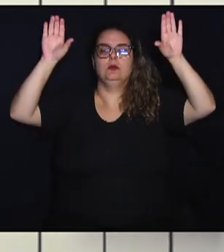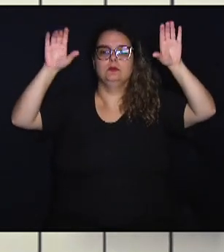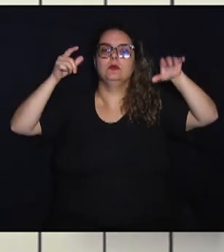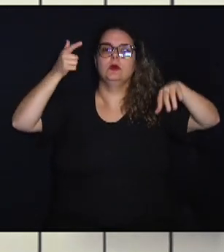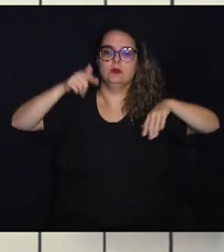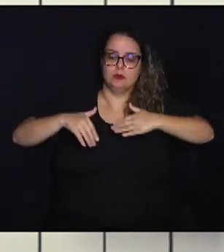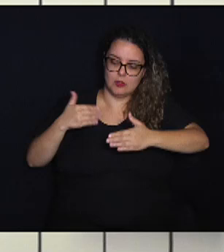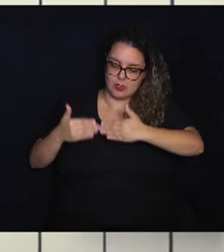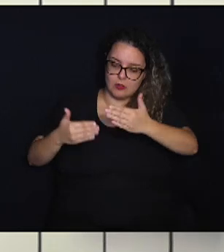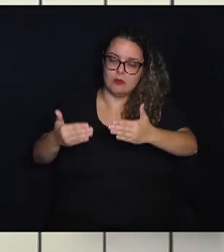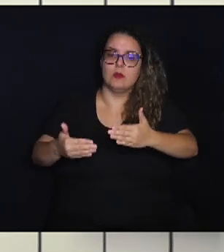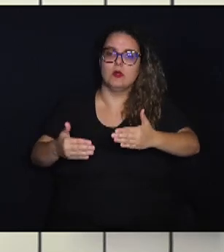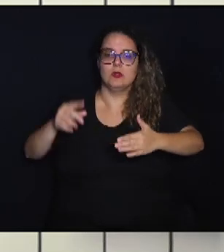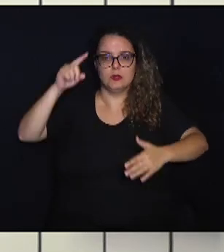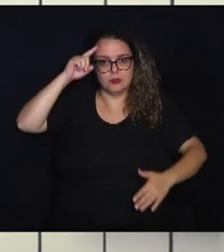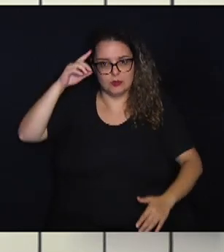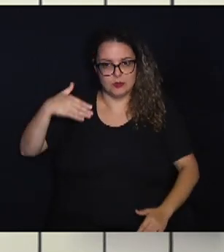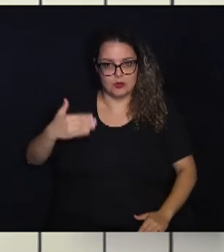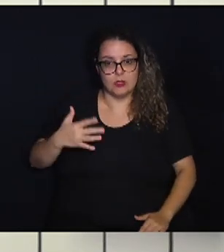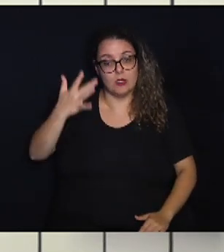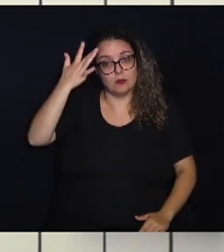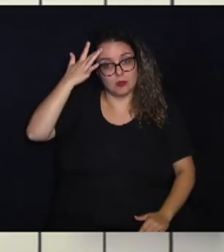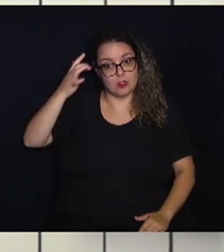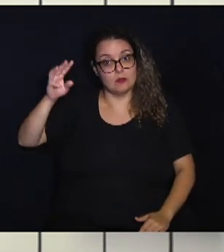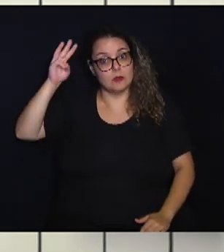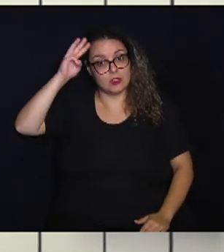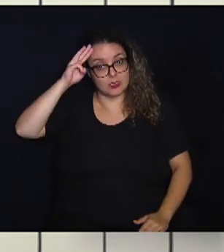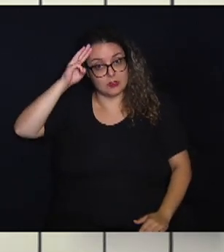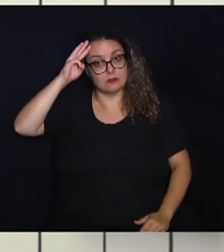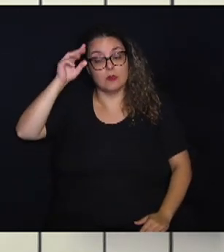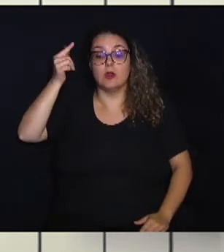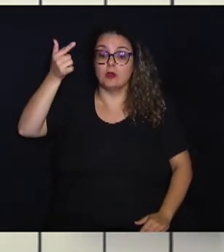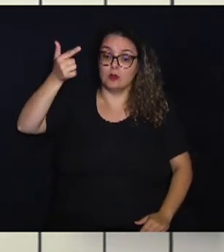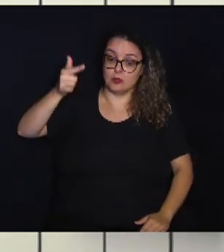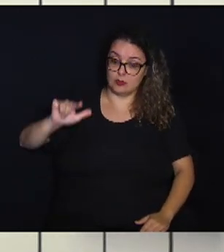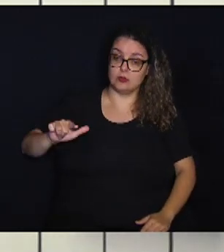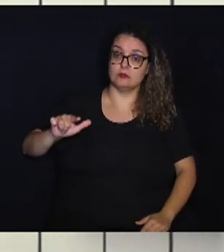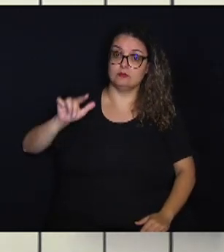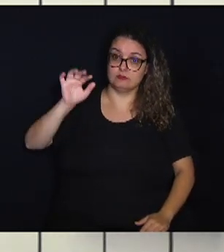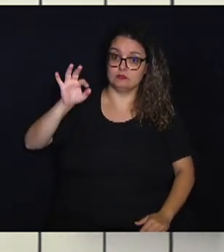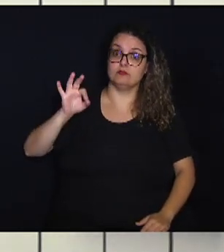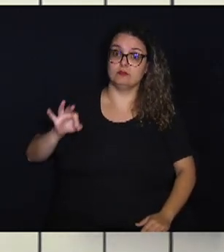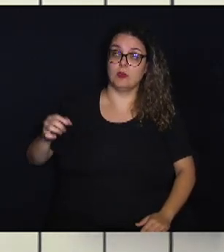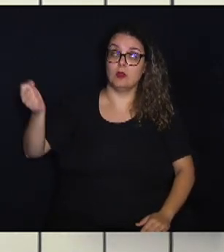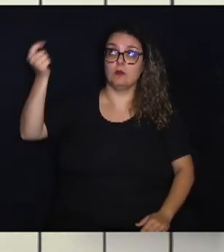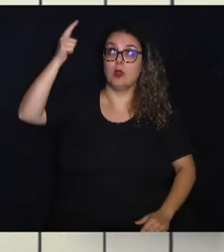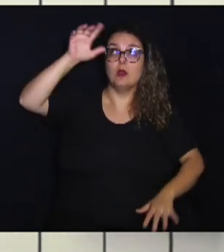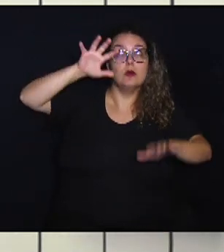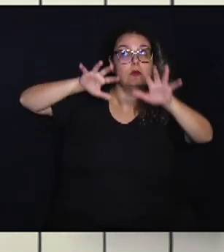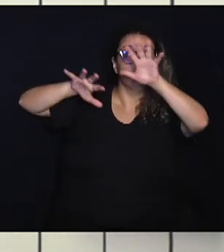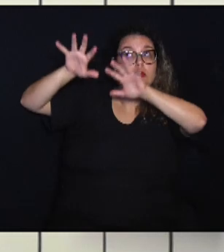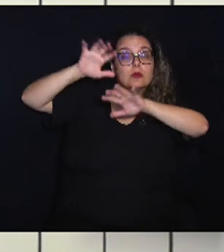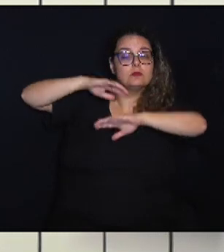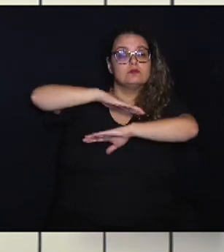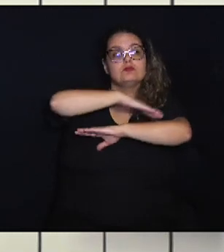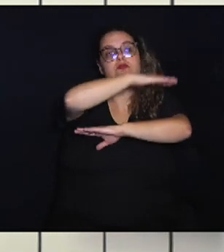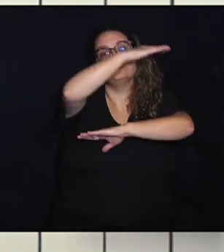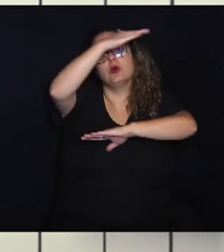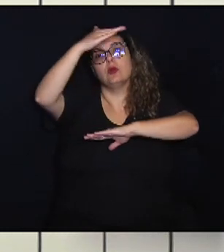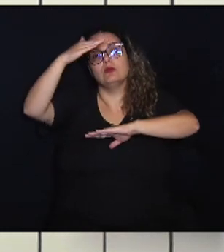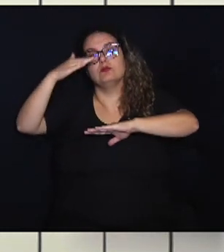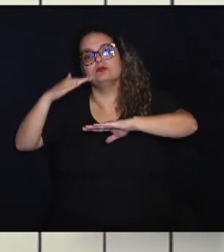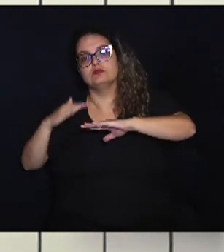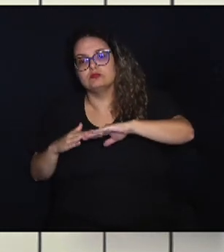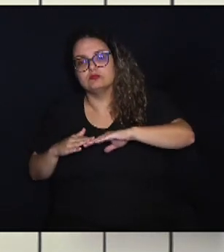durante todo o dia. Para amanhã, terça-feira, segue esta tendência do sol aparecendo durante todo o dia,